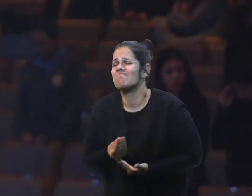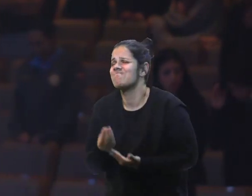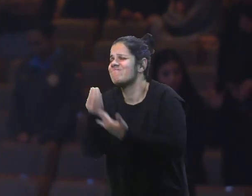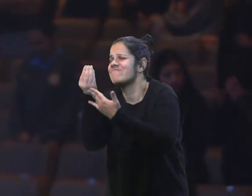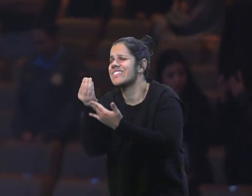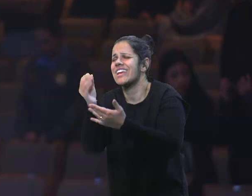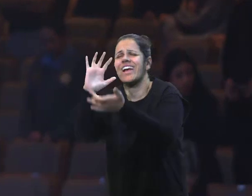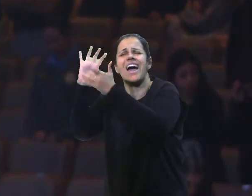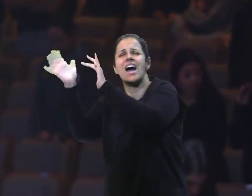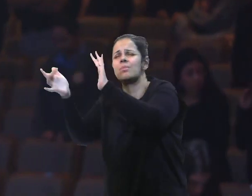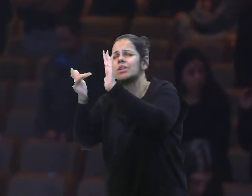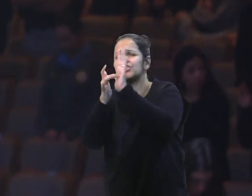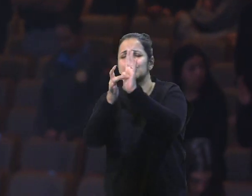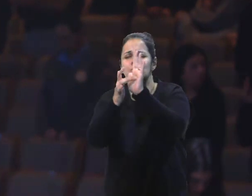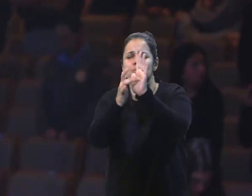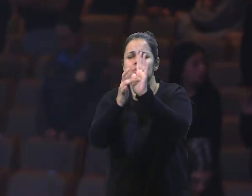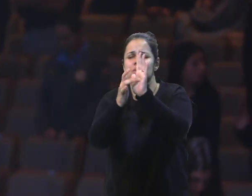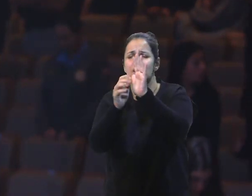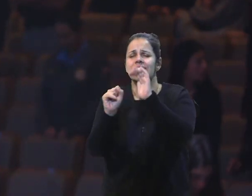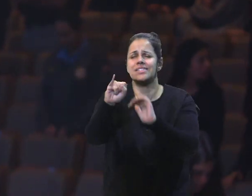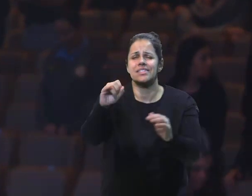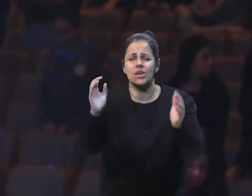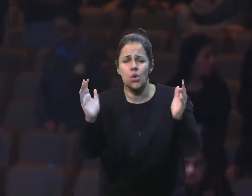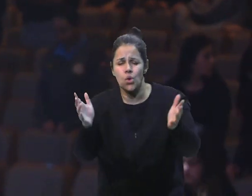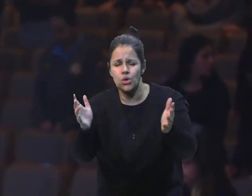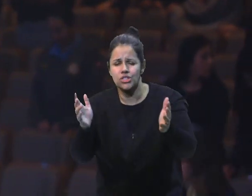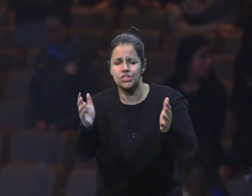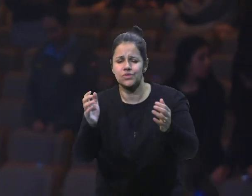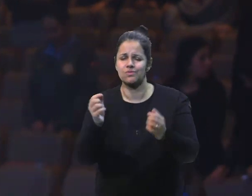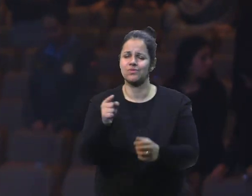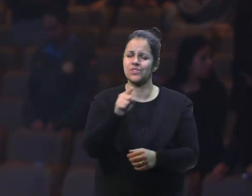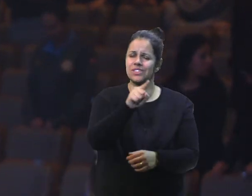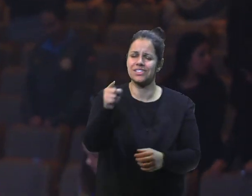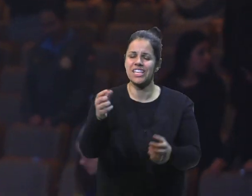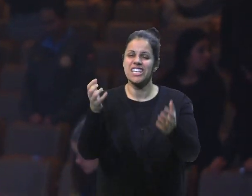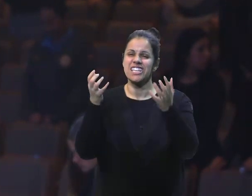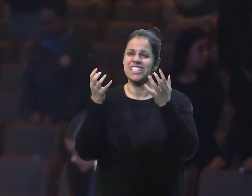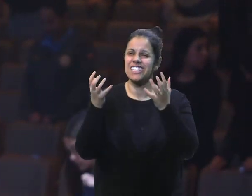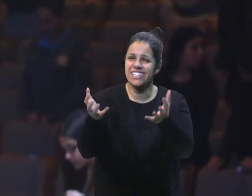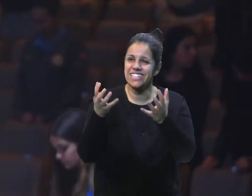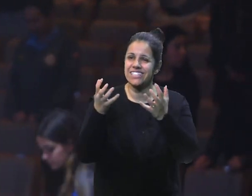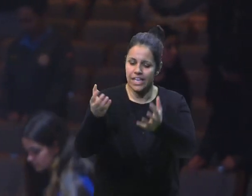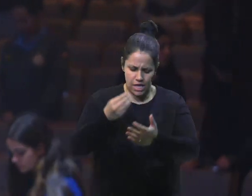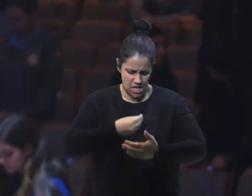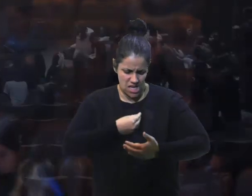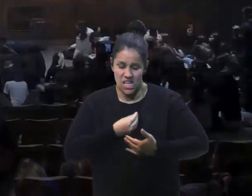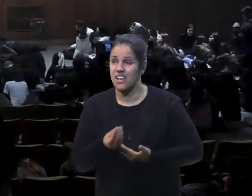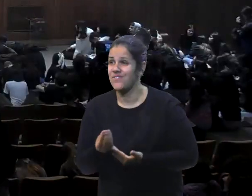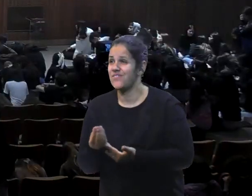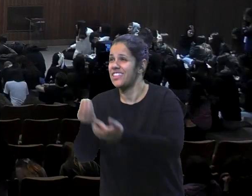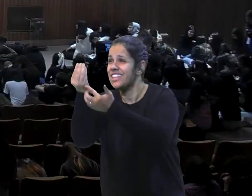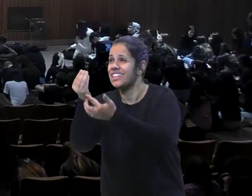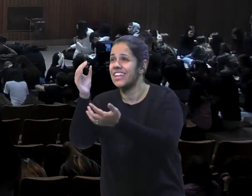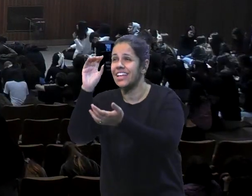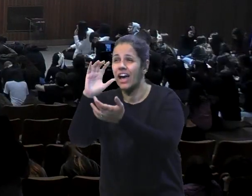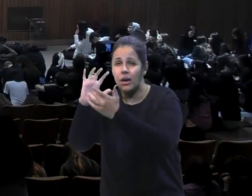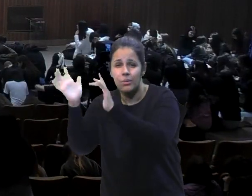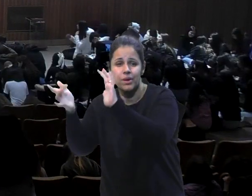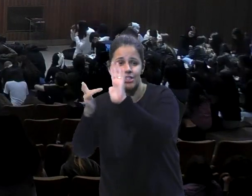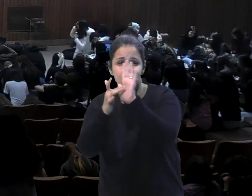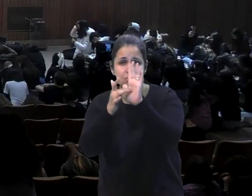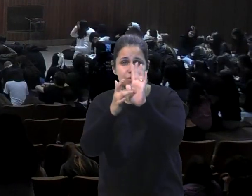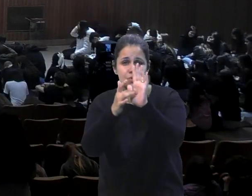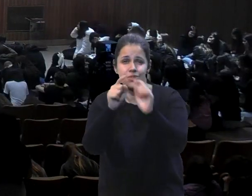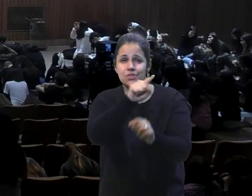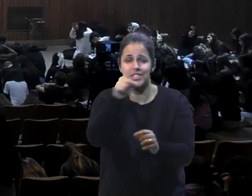Se hoje você deseja entregar a tua vida para Jesus e começar a caminhar com Ele de perto, escutar a voz dEle,